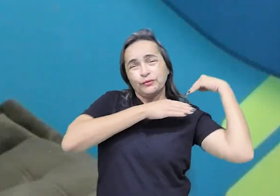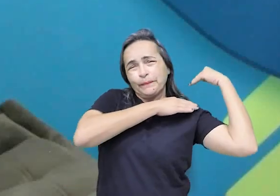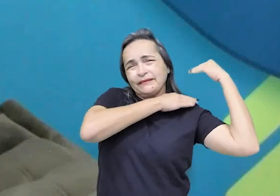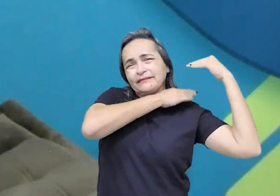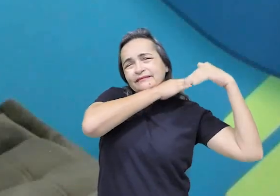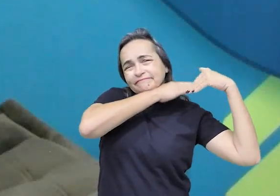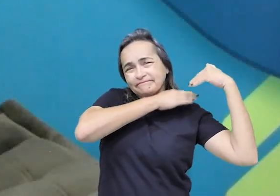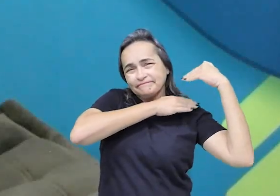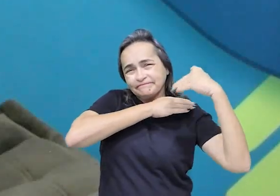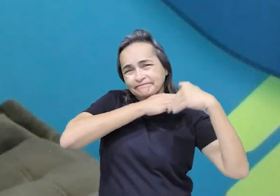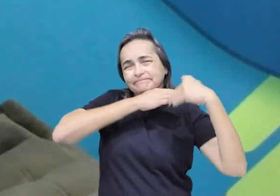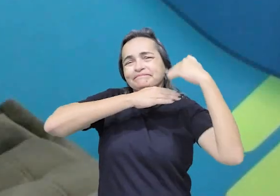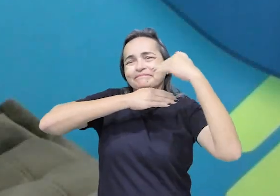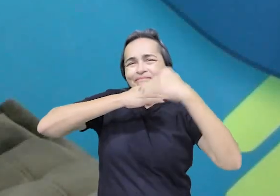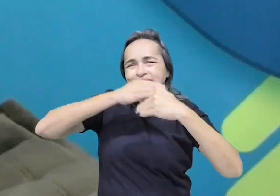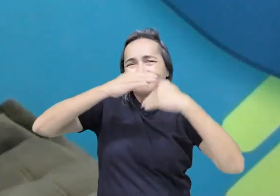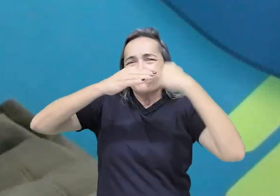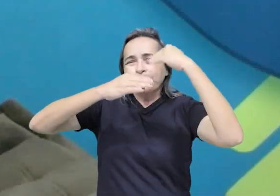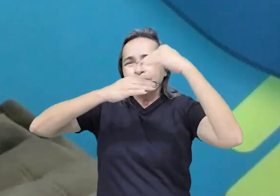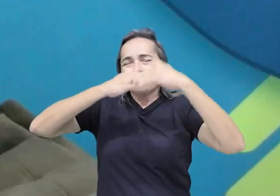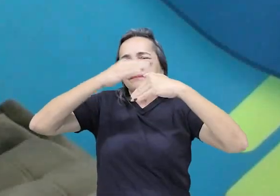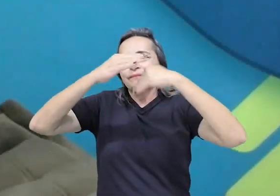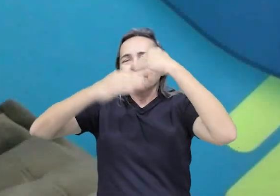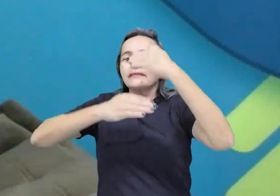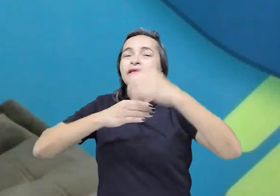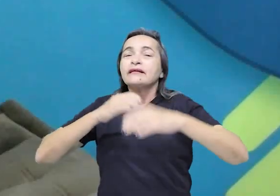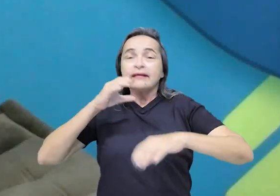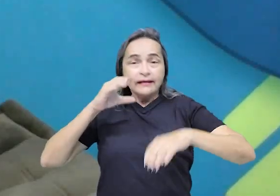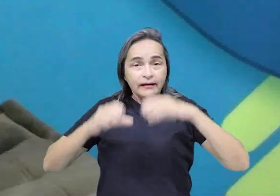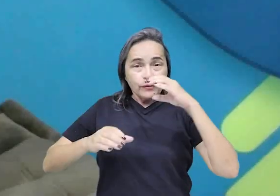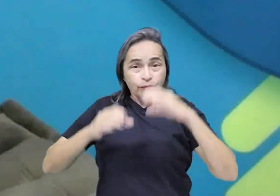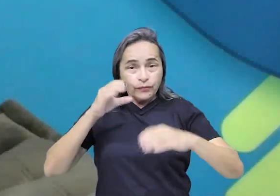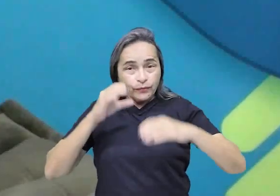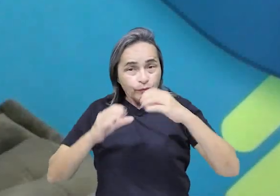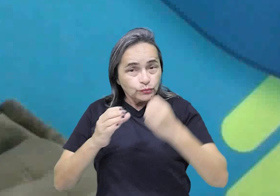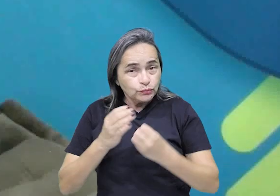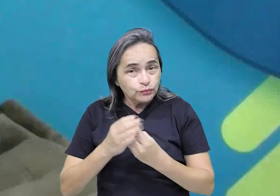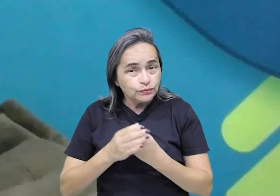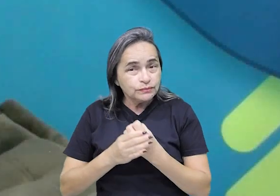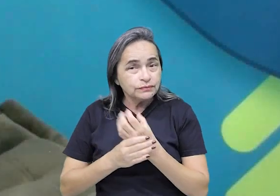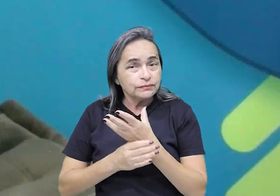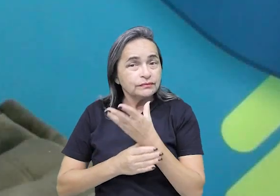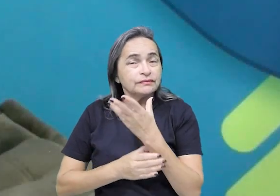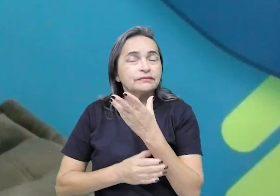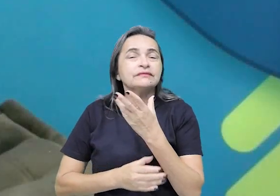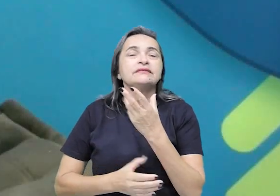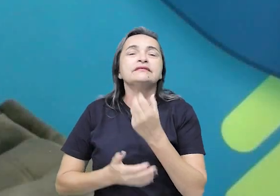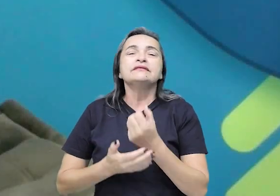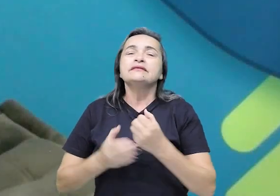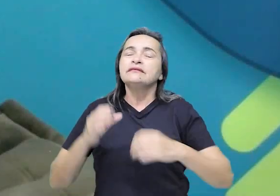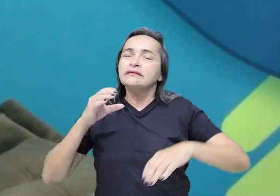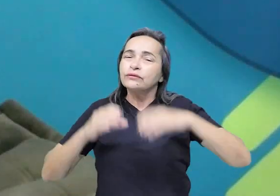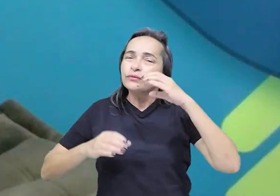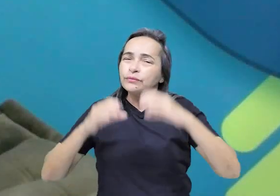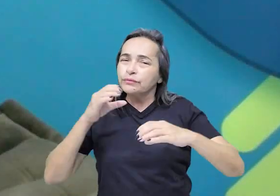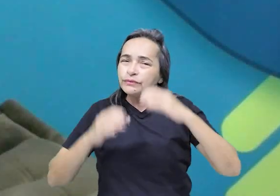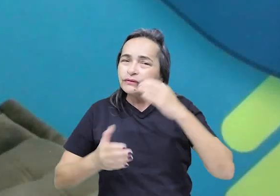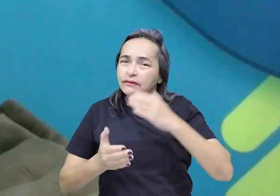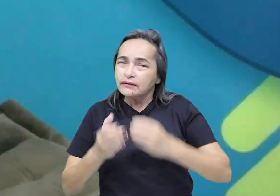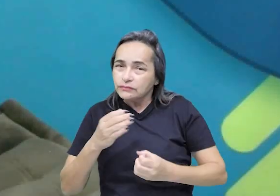foi progredindo e aí a comunicação foi surgindo. E quando a comunicação surgiu,